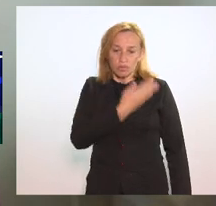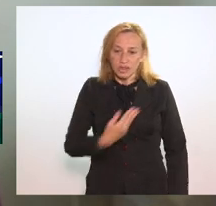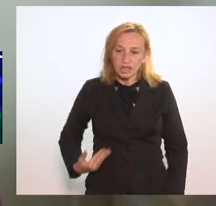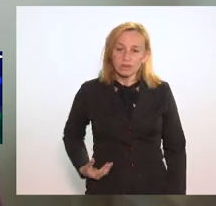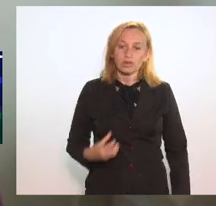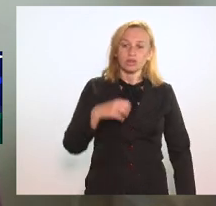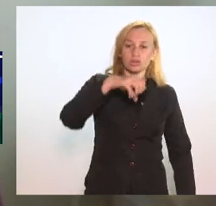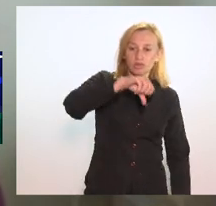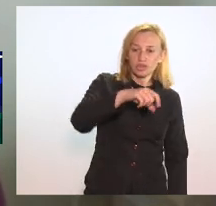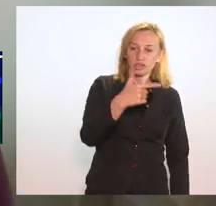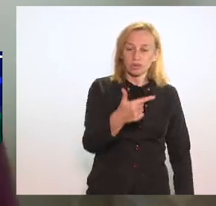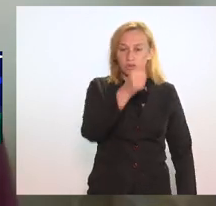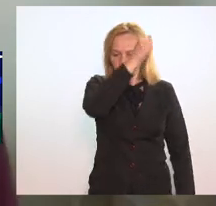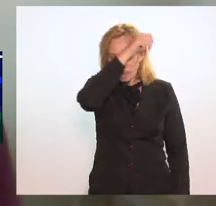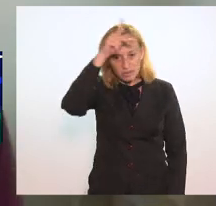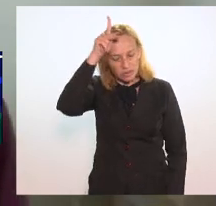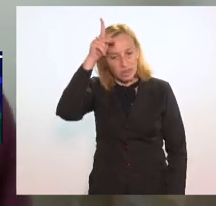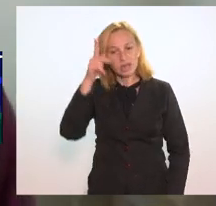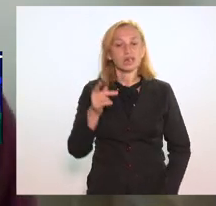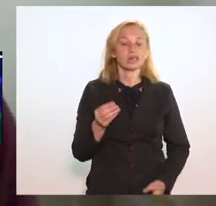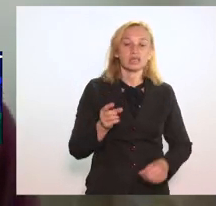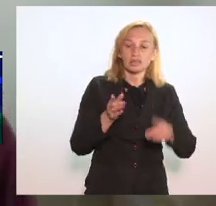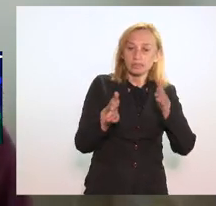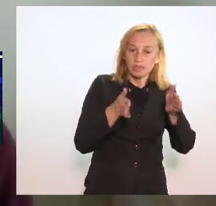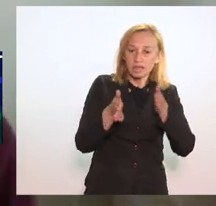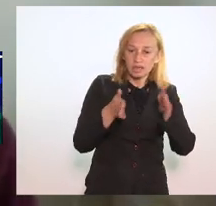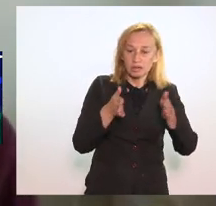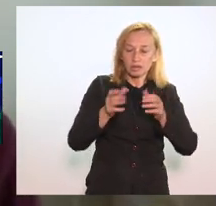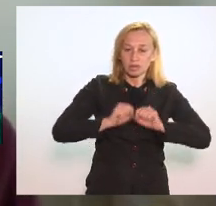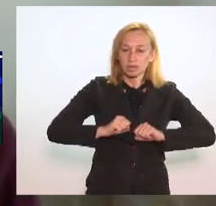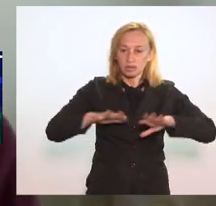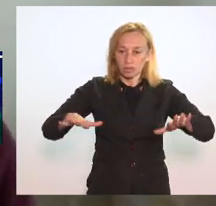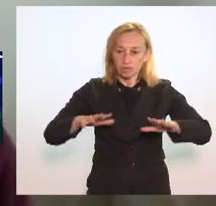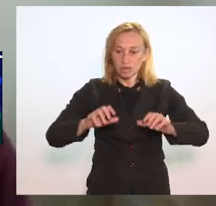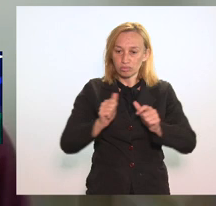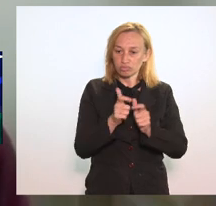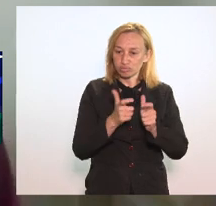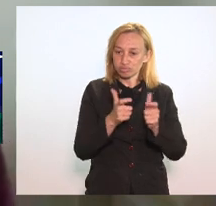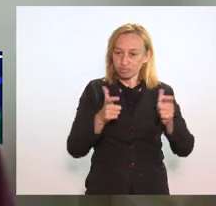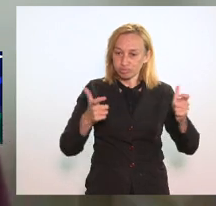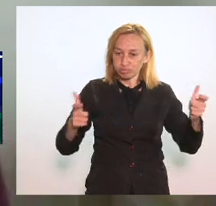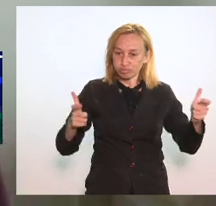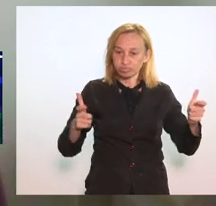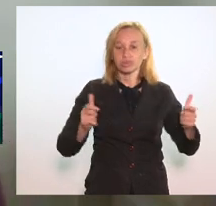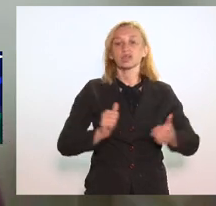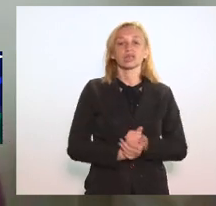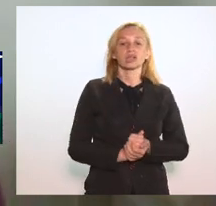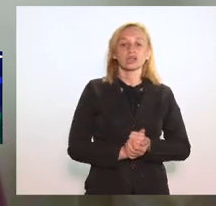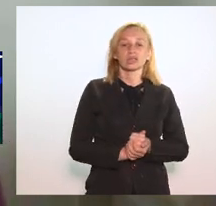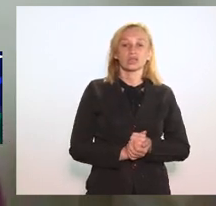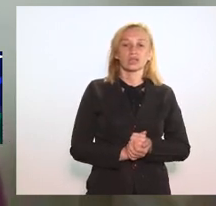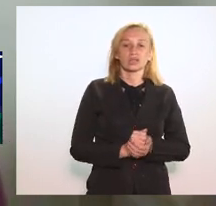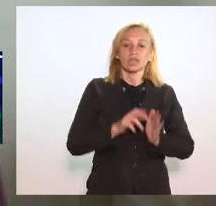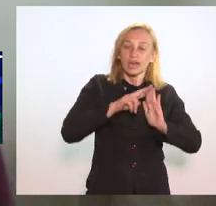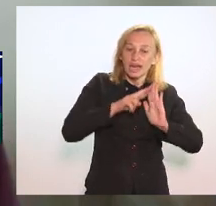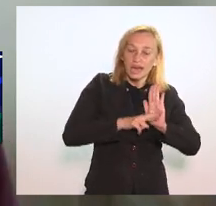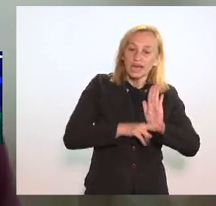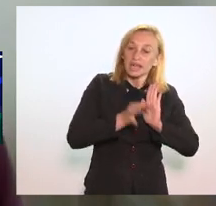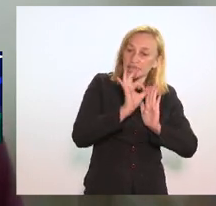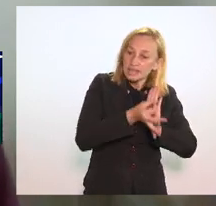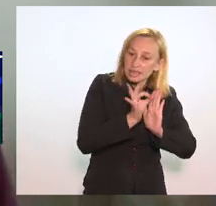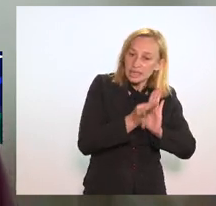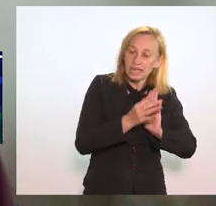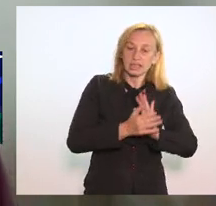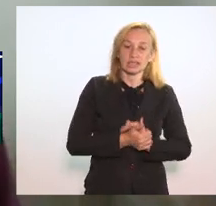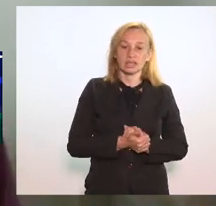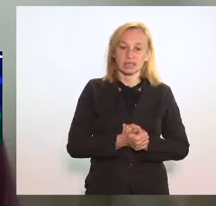nesse momento que a cor vídeo está aqui em Franca expansão se tomate medida de fato